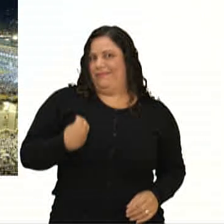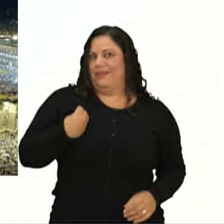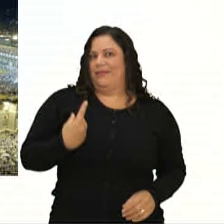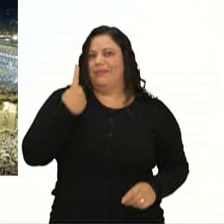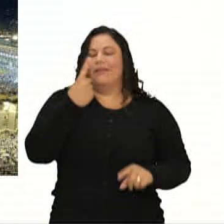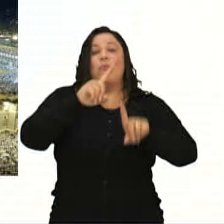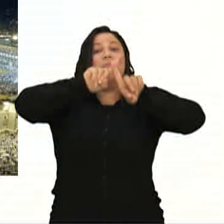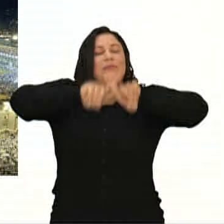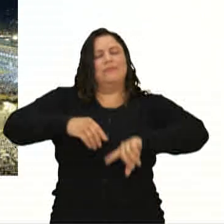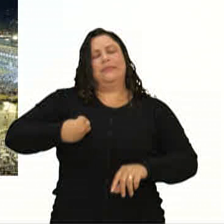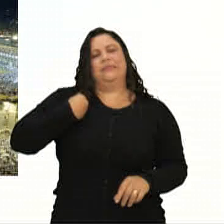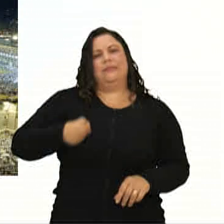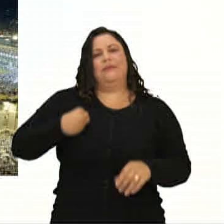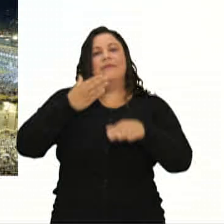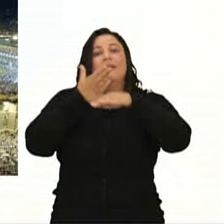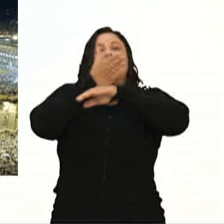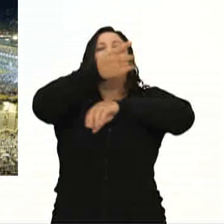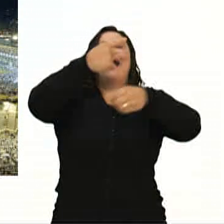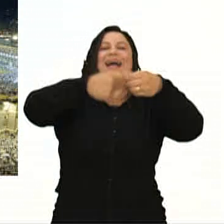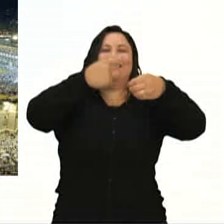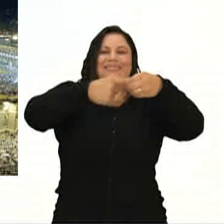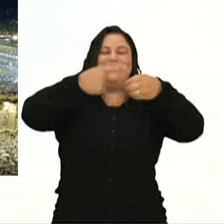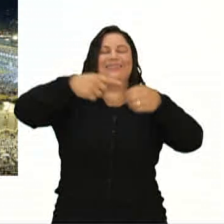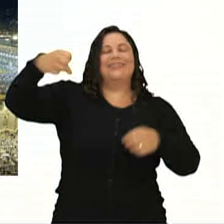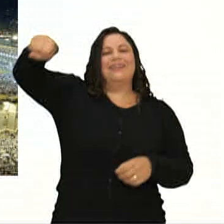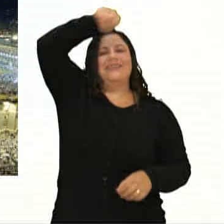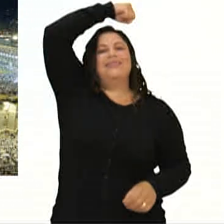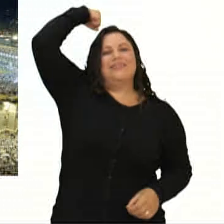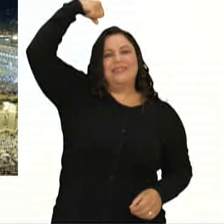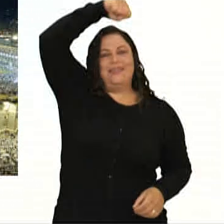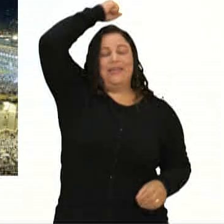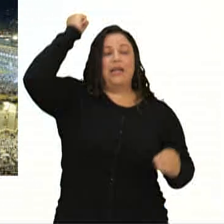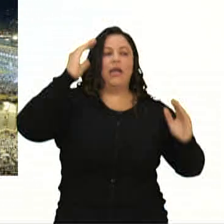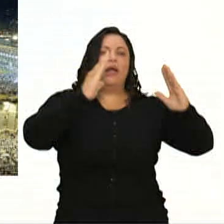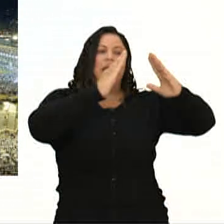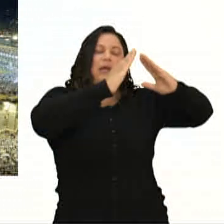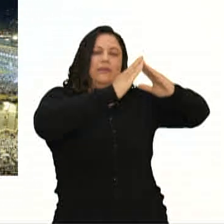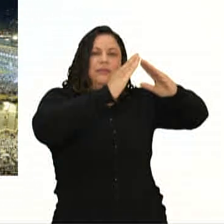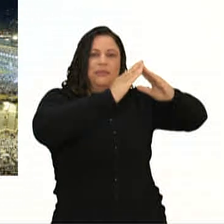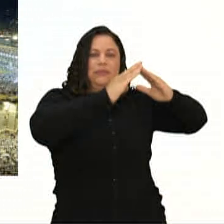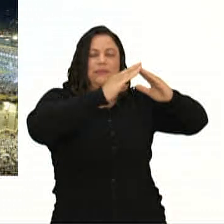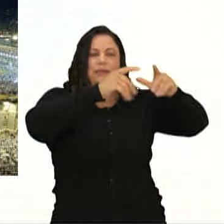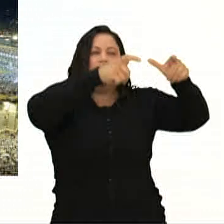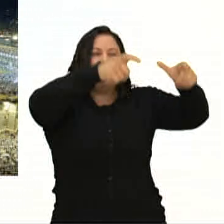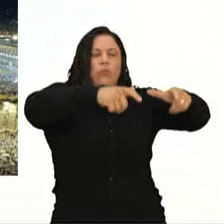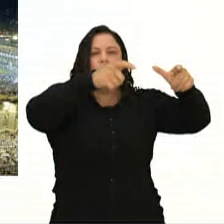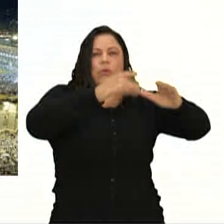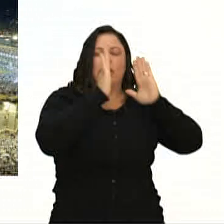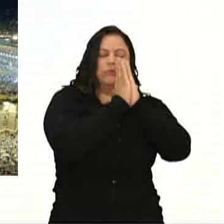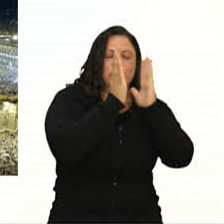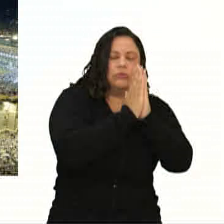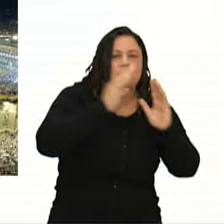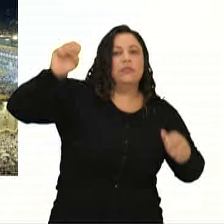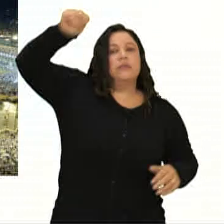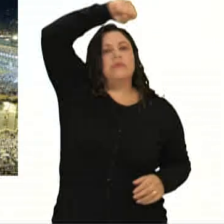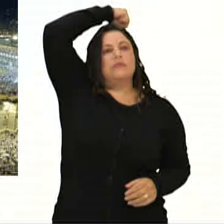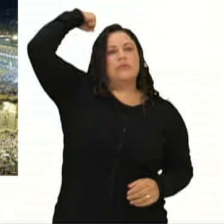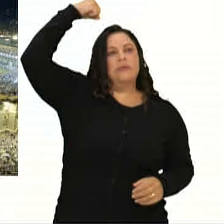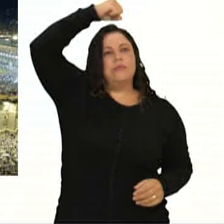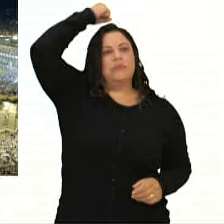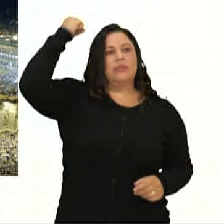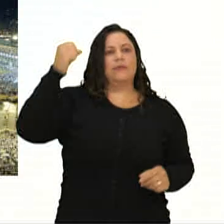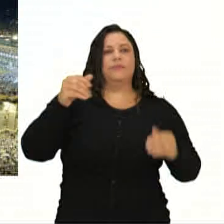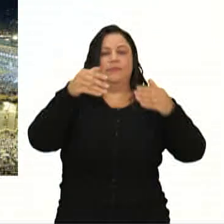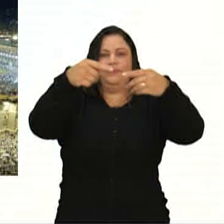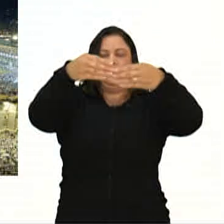fazê-lo uma vez na vida. Ali se encontra o santuário sagrado mais antigo do Islã, a Kaaba. Trata-se de um edifício